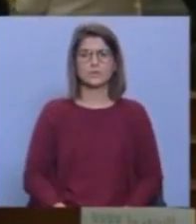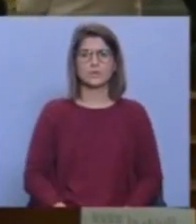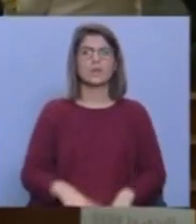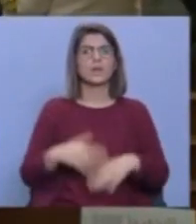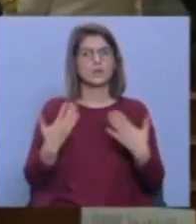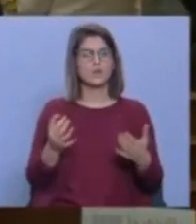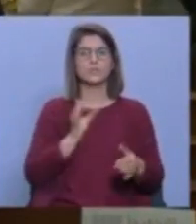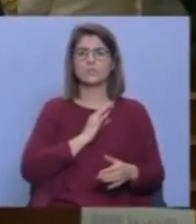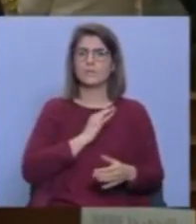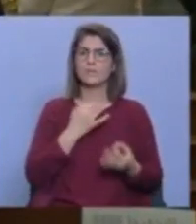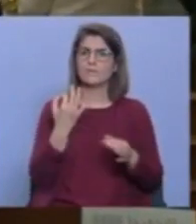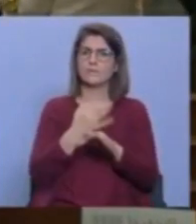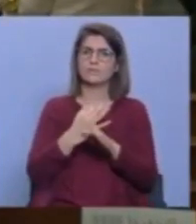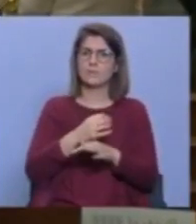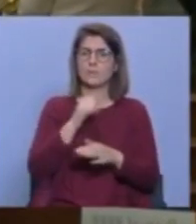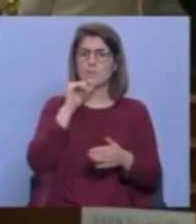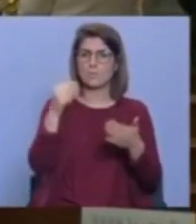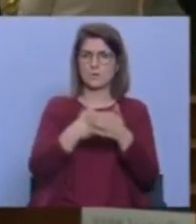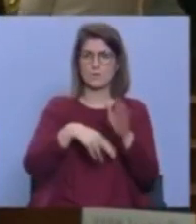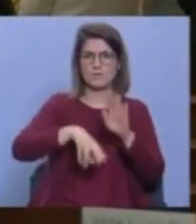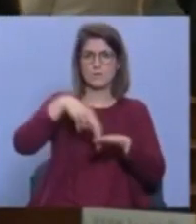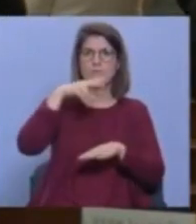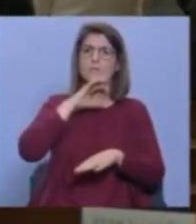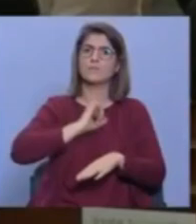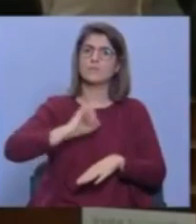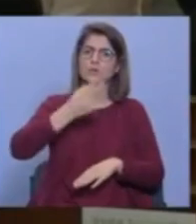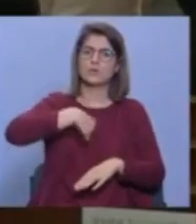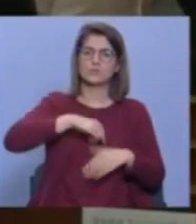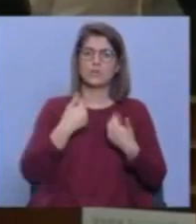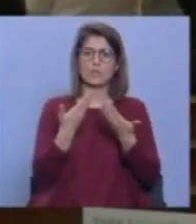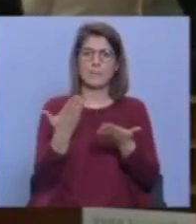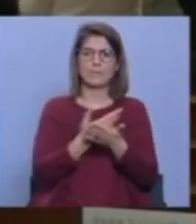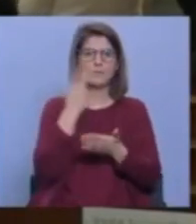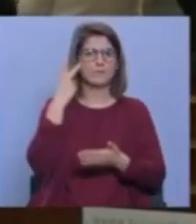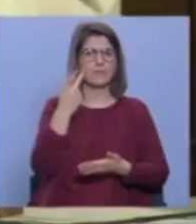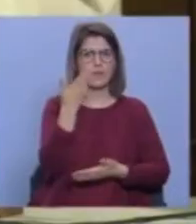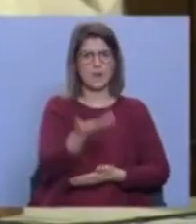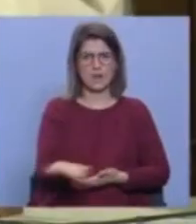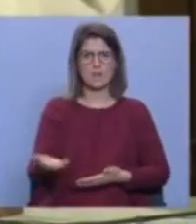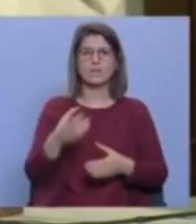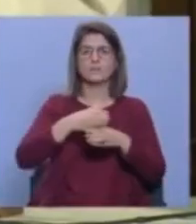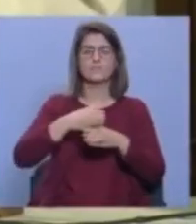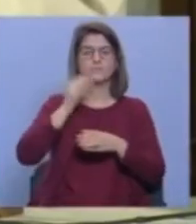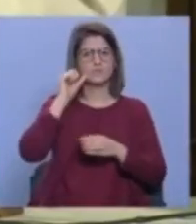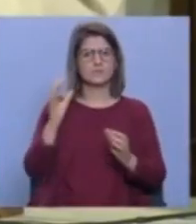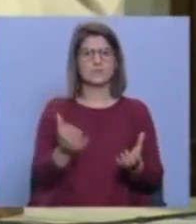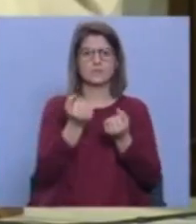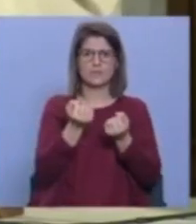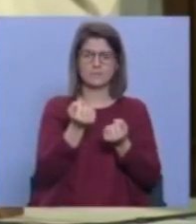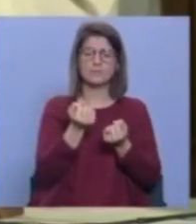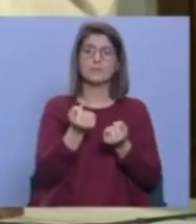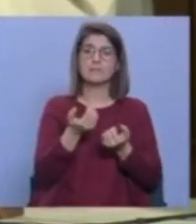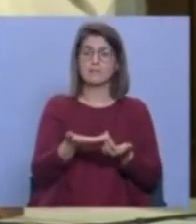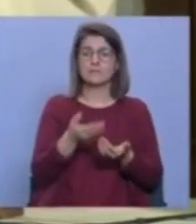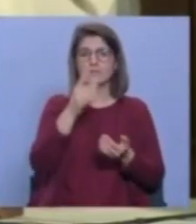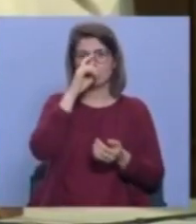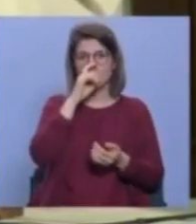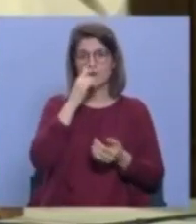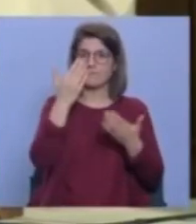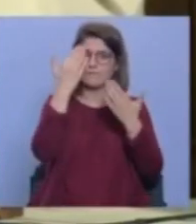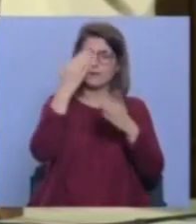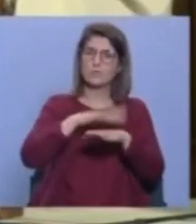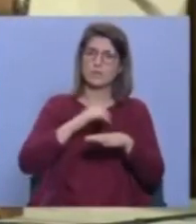Celebrando agora, Senhor, o memorial da morte e ressurreição de vosso Filho, nós vos oferecemos o pão da vida e o cálice da salvação. E vos damos graças porque